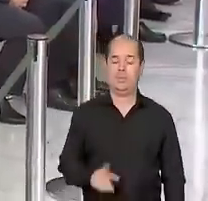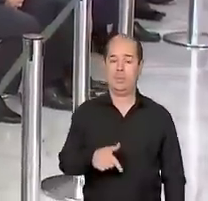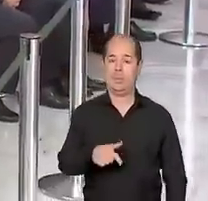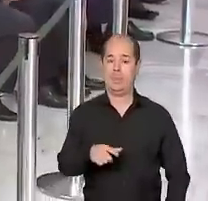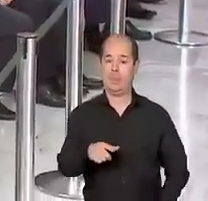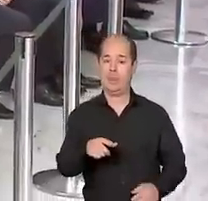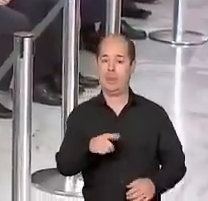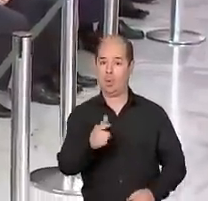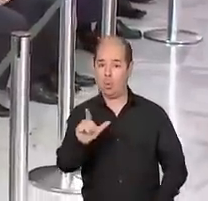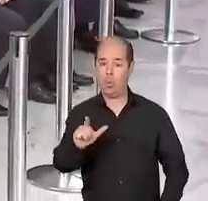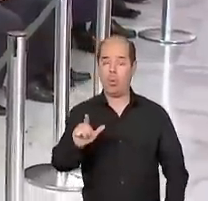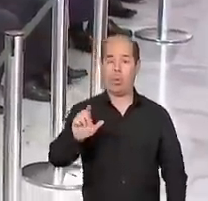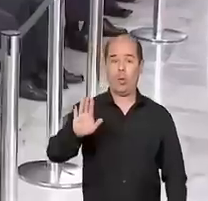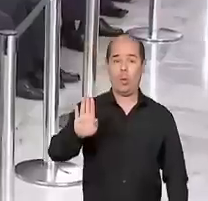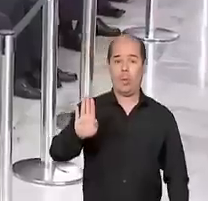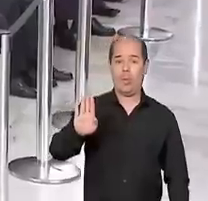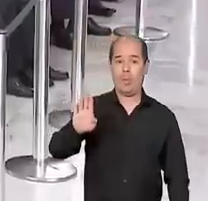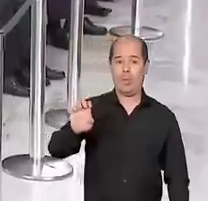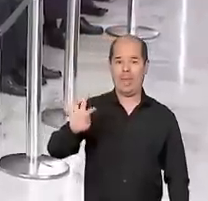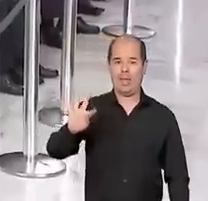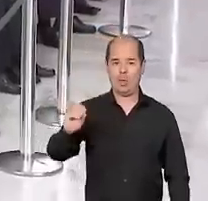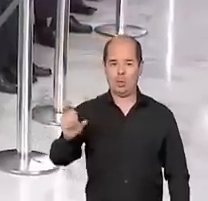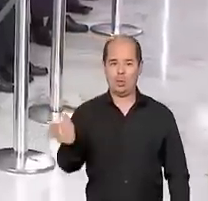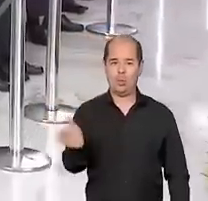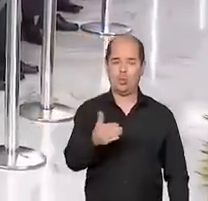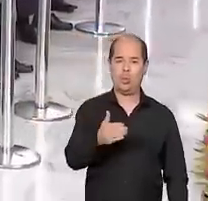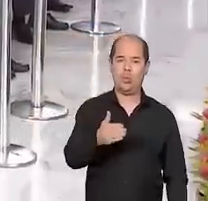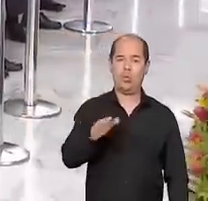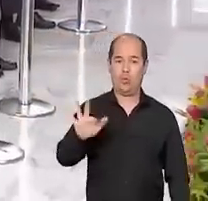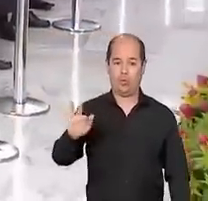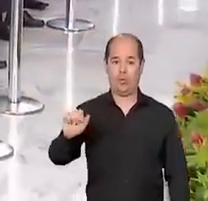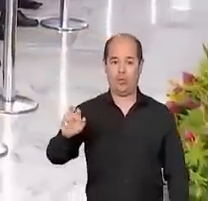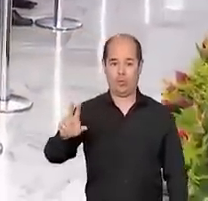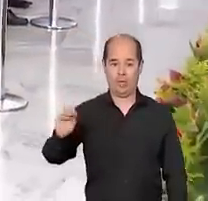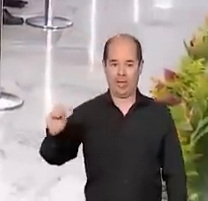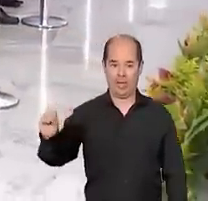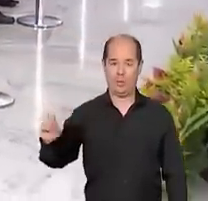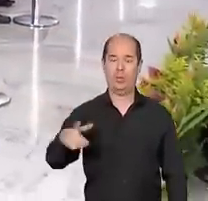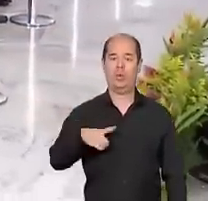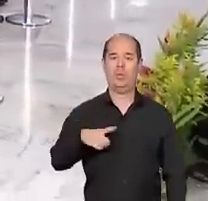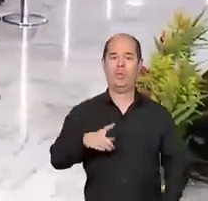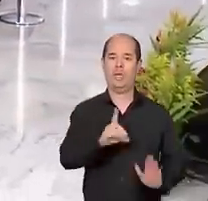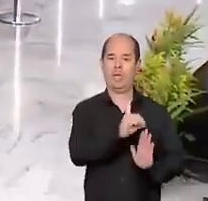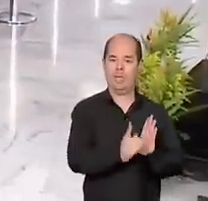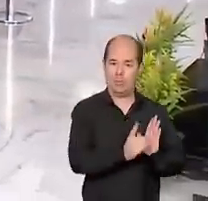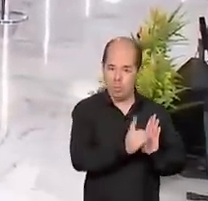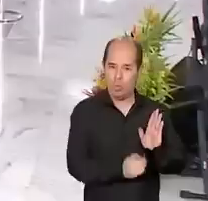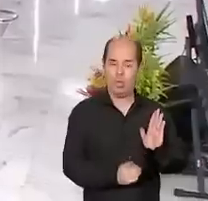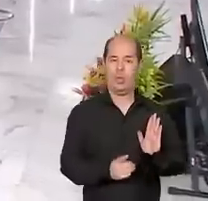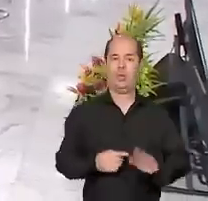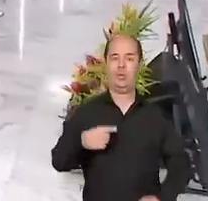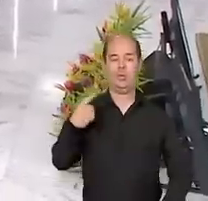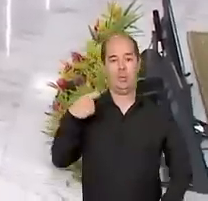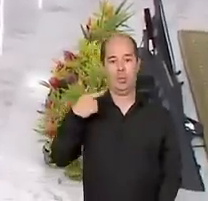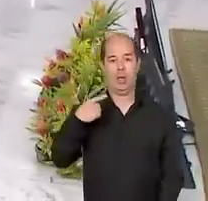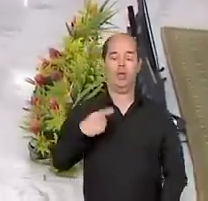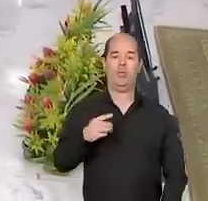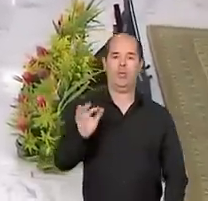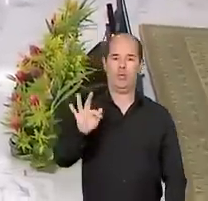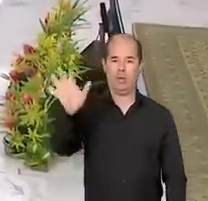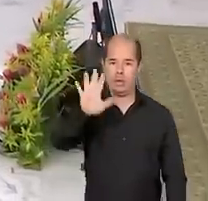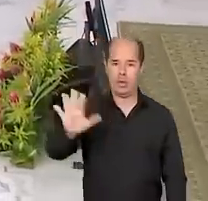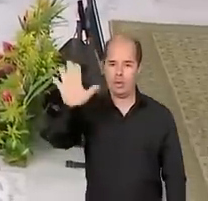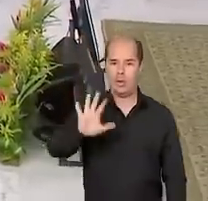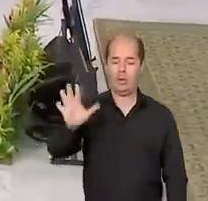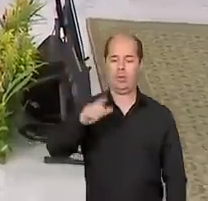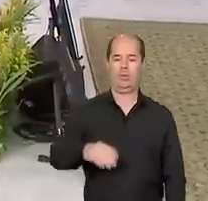Inácio Arruda. Das deputadas e deputados federais, Alexandre Lindemier, Antônio